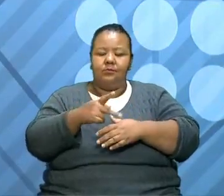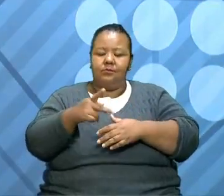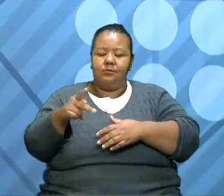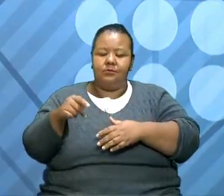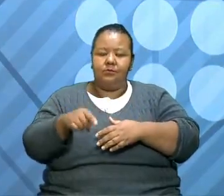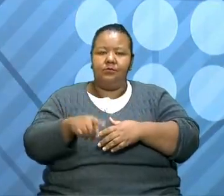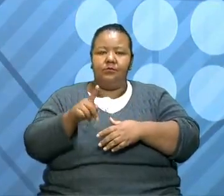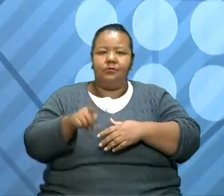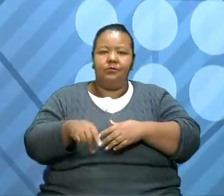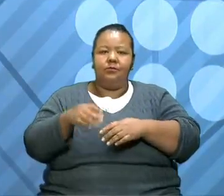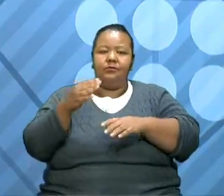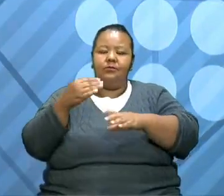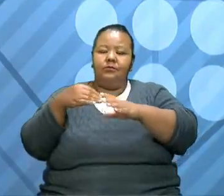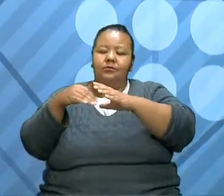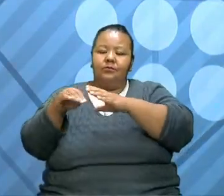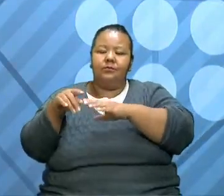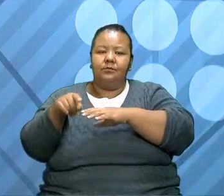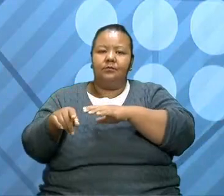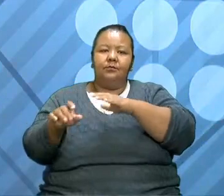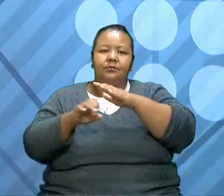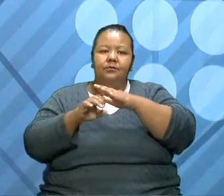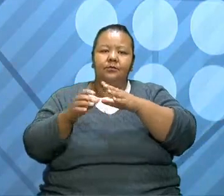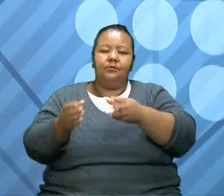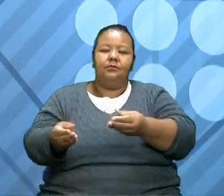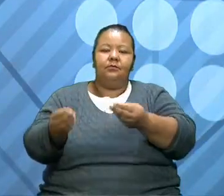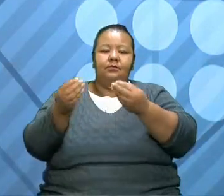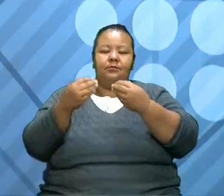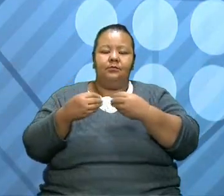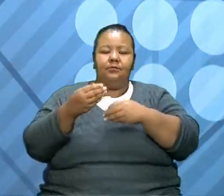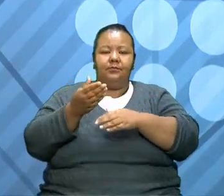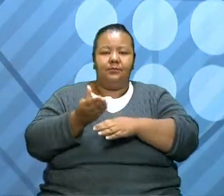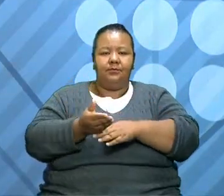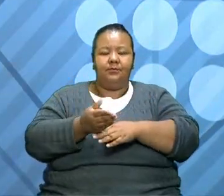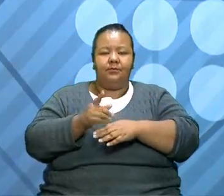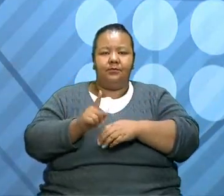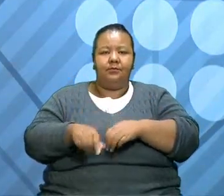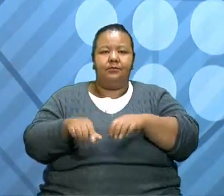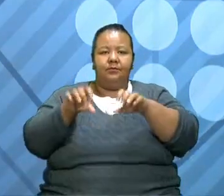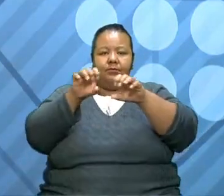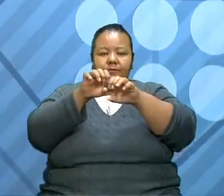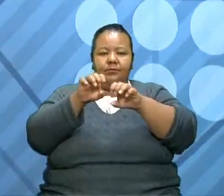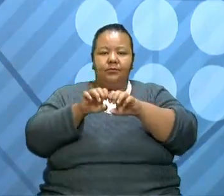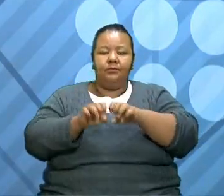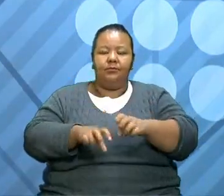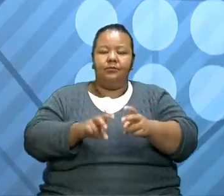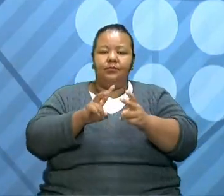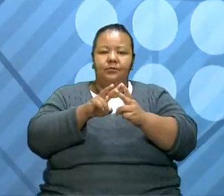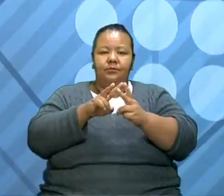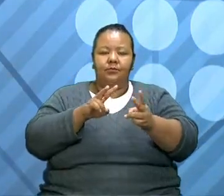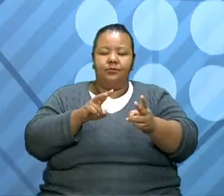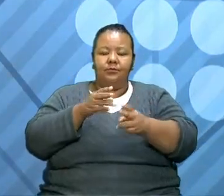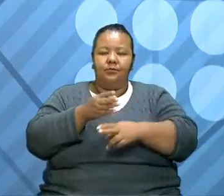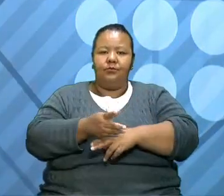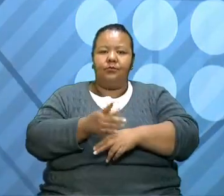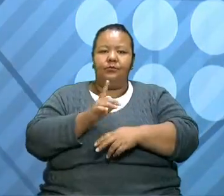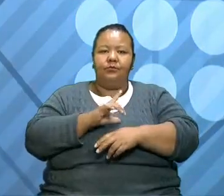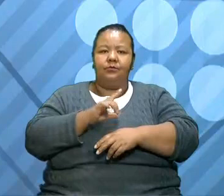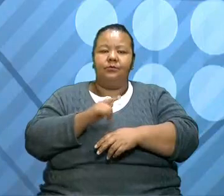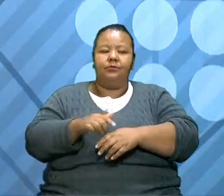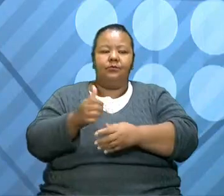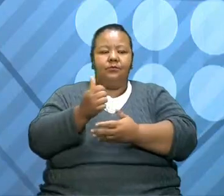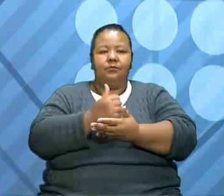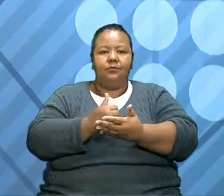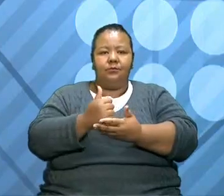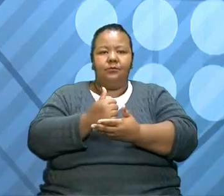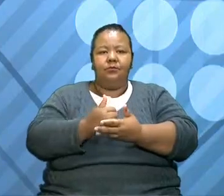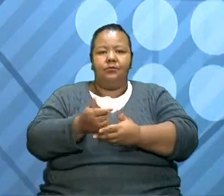você envia para aquela empresa e ela devolve para você. Então, é uma estrutura virtual ali, que ela tem um controle